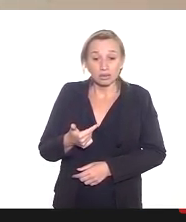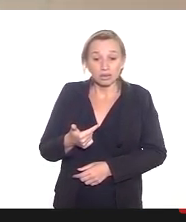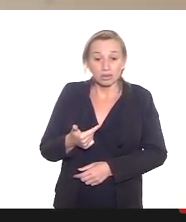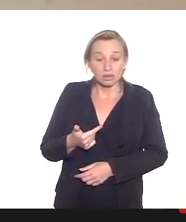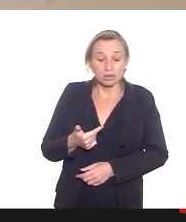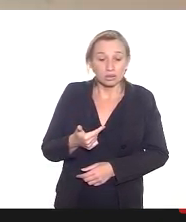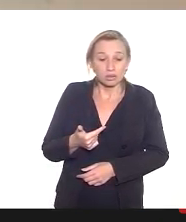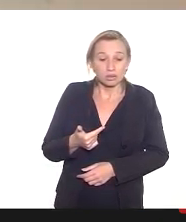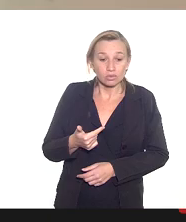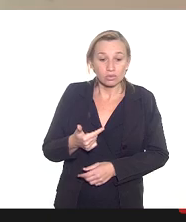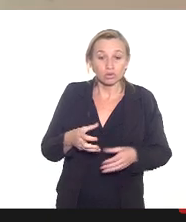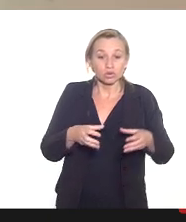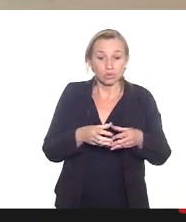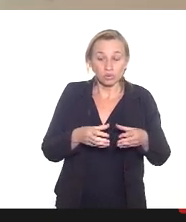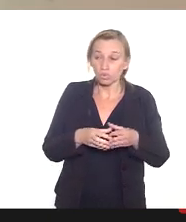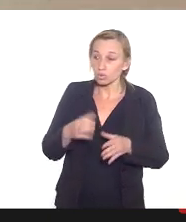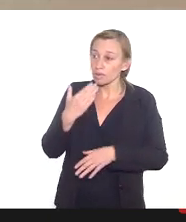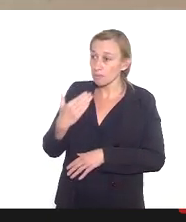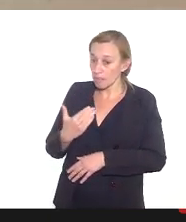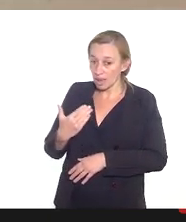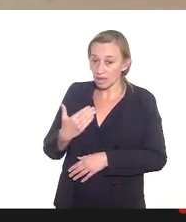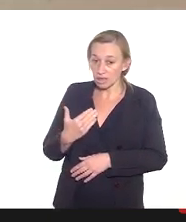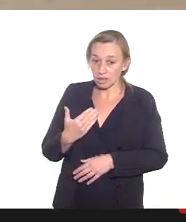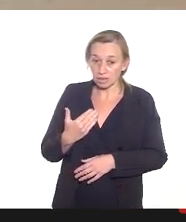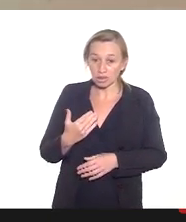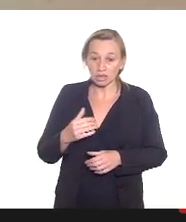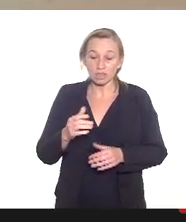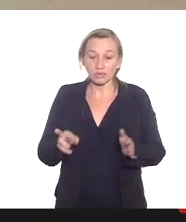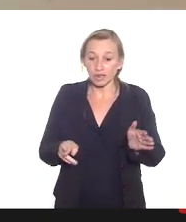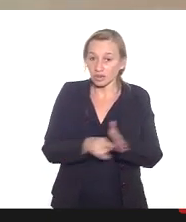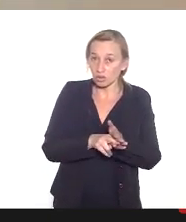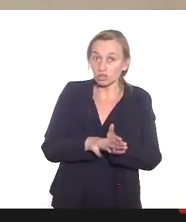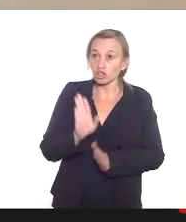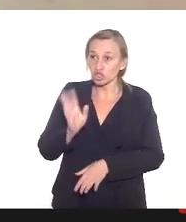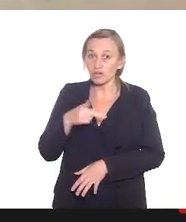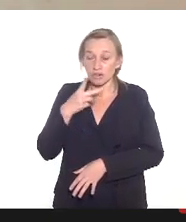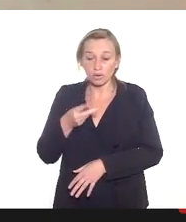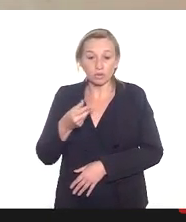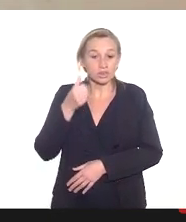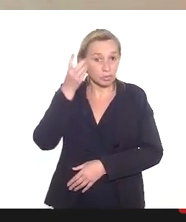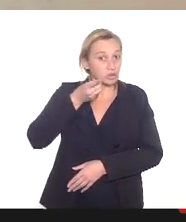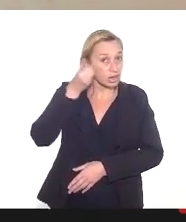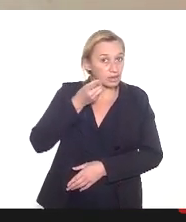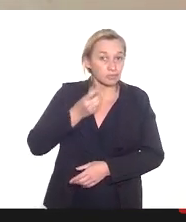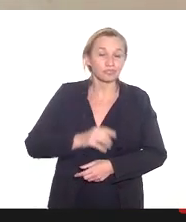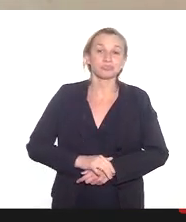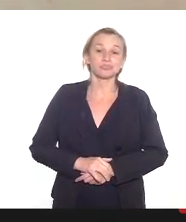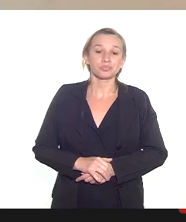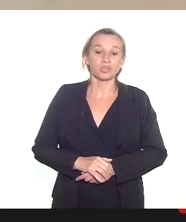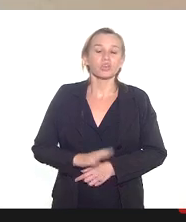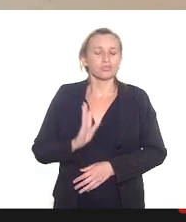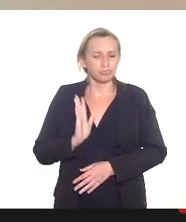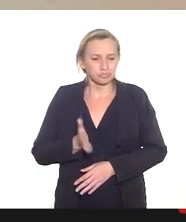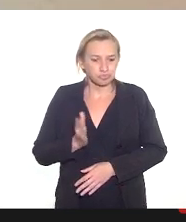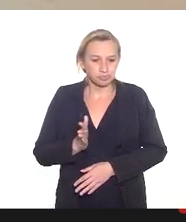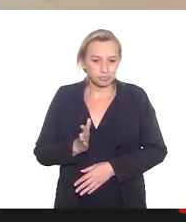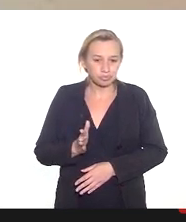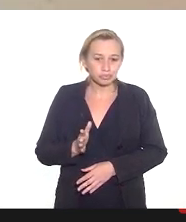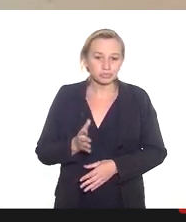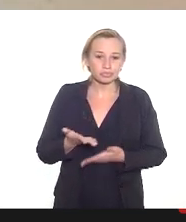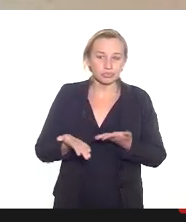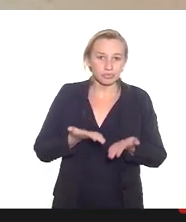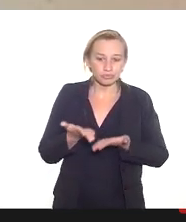segunda a demanda que a senhora não estou lícita a partir da resolução que a senhora já se toda pintada é nós já estamos em